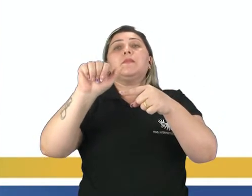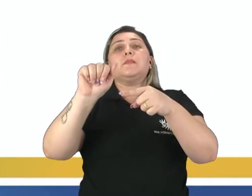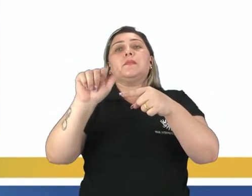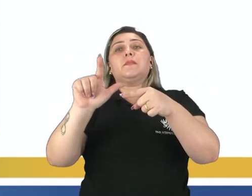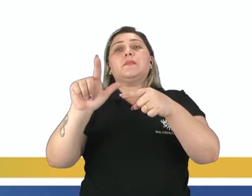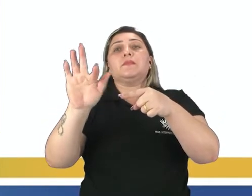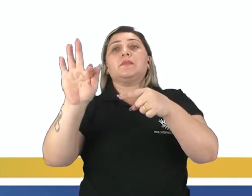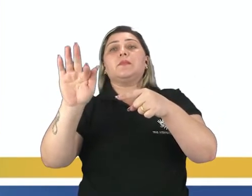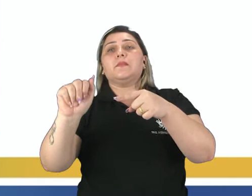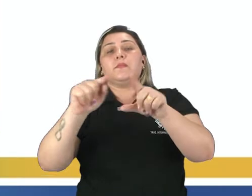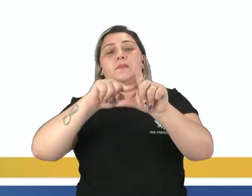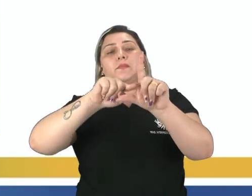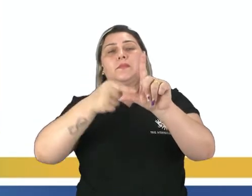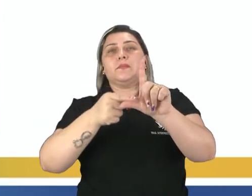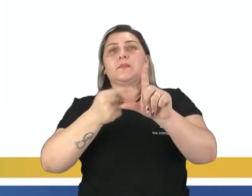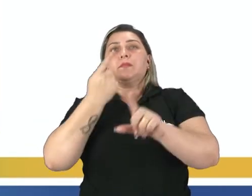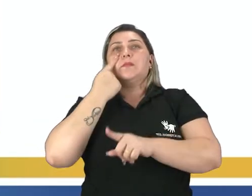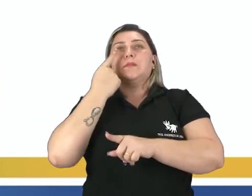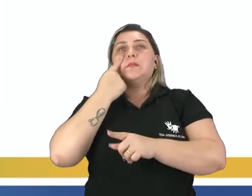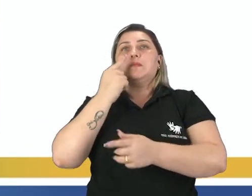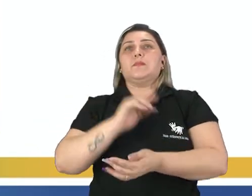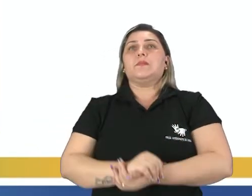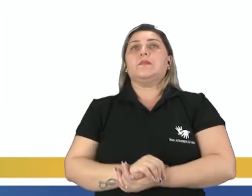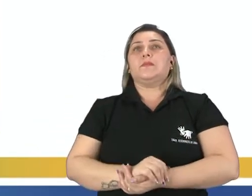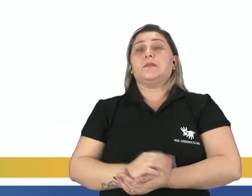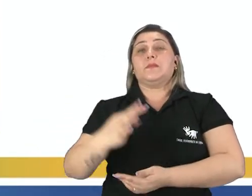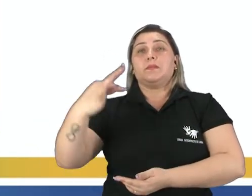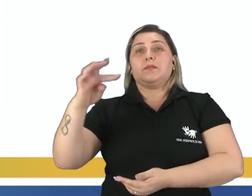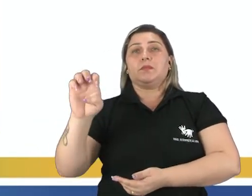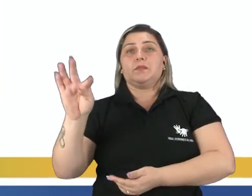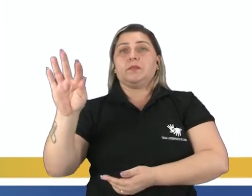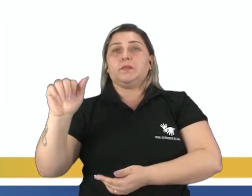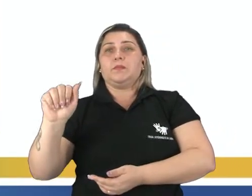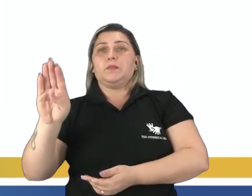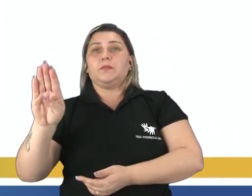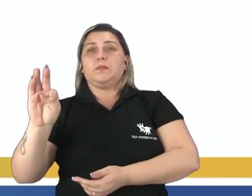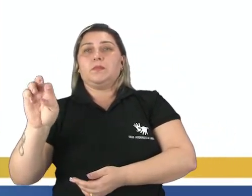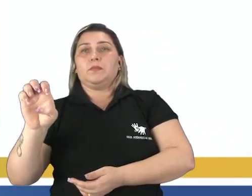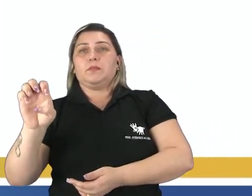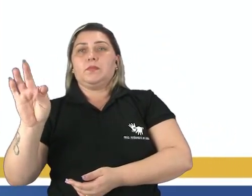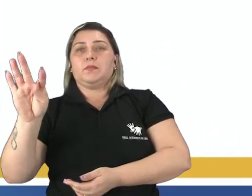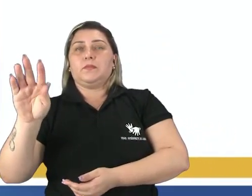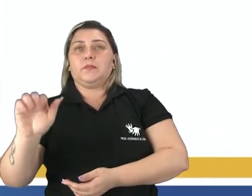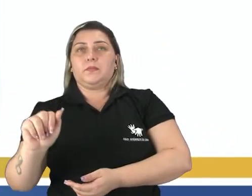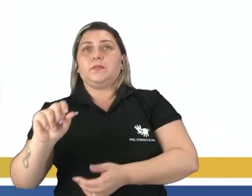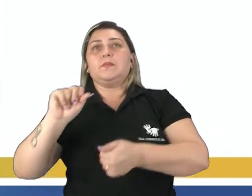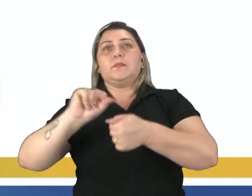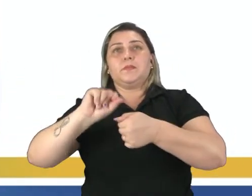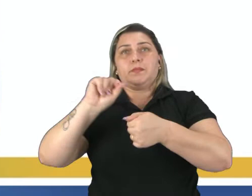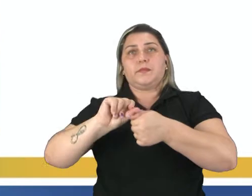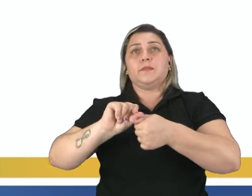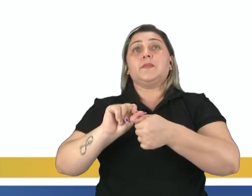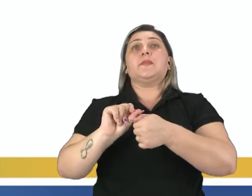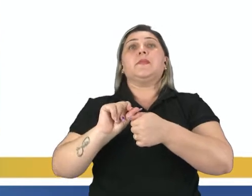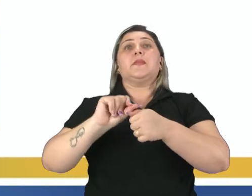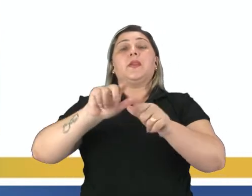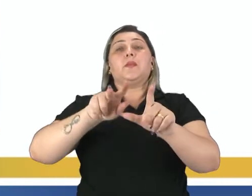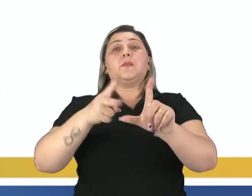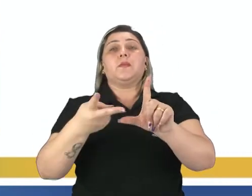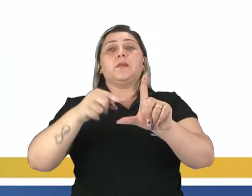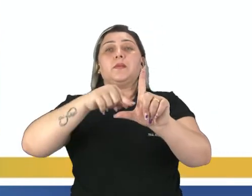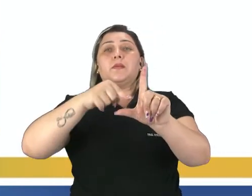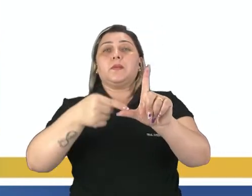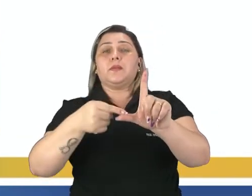alfa. Então, observe que o ângulo θ e o ângulo beta, eles são alternos internos,